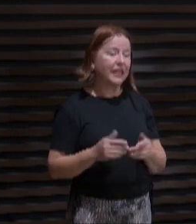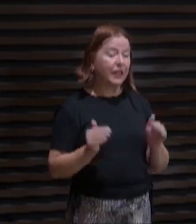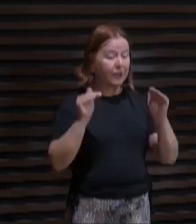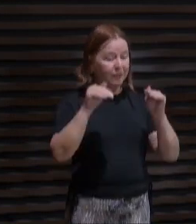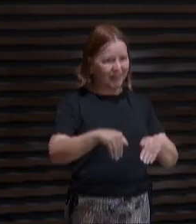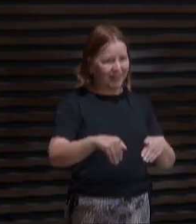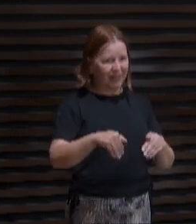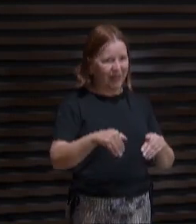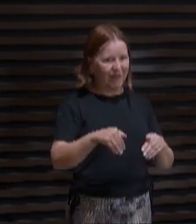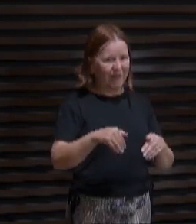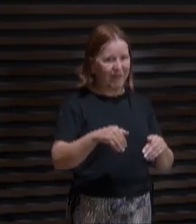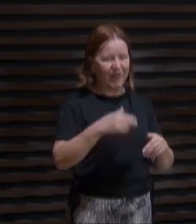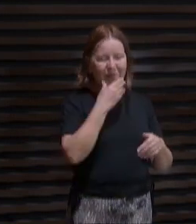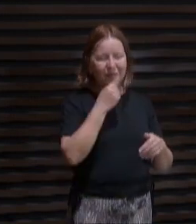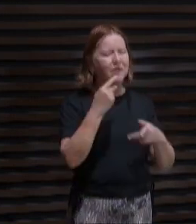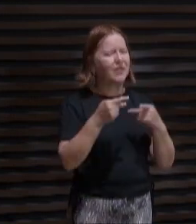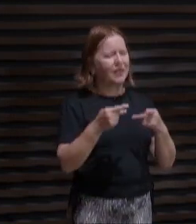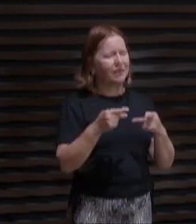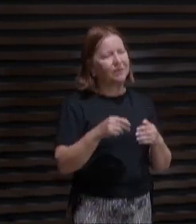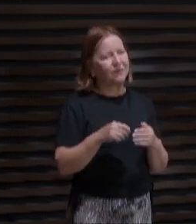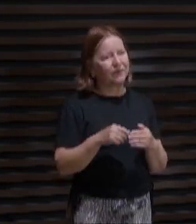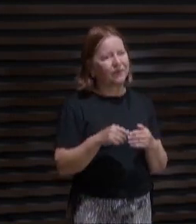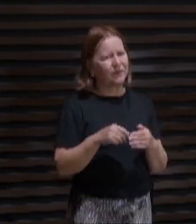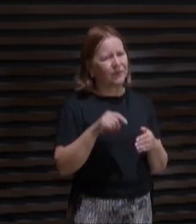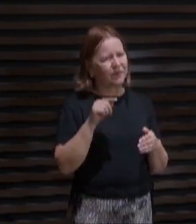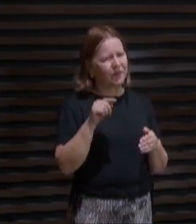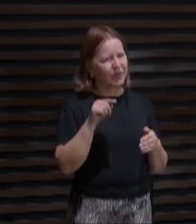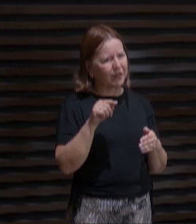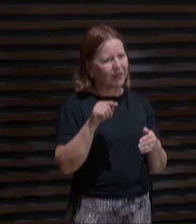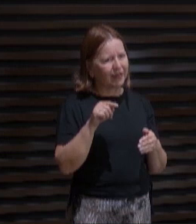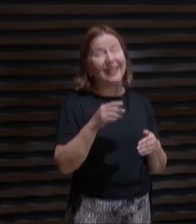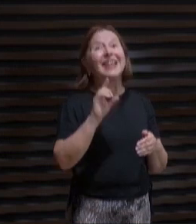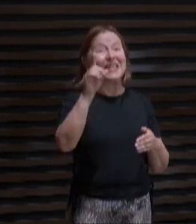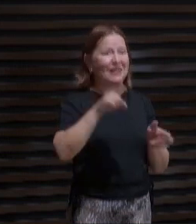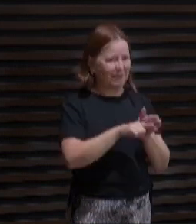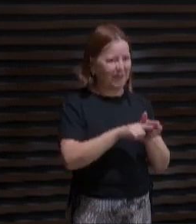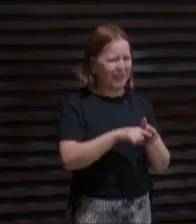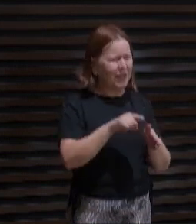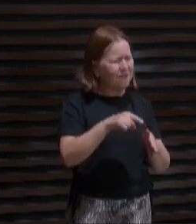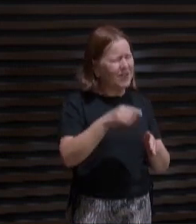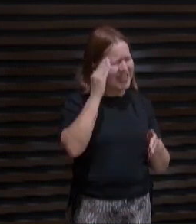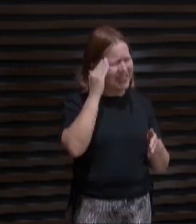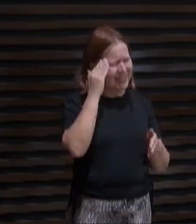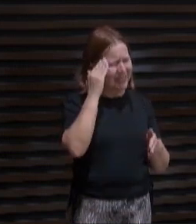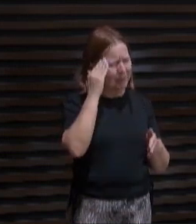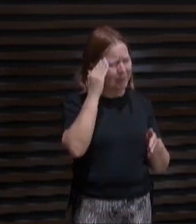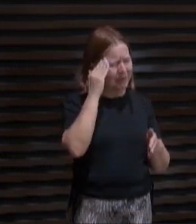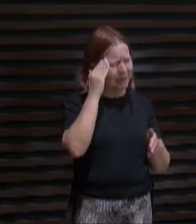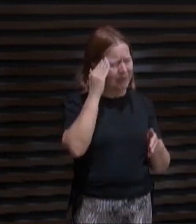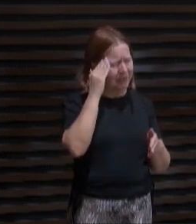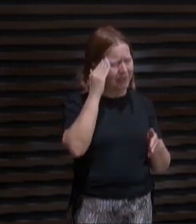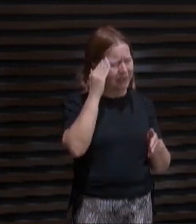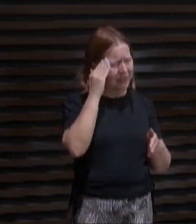assim, ele vai perguntar: você sabe o quanto eu amo você? Não é quanto amei,